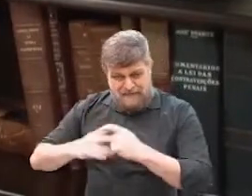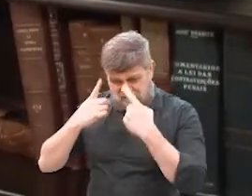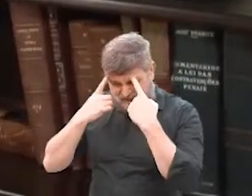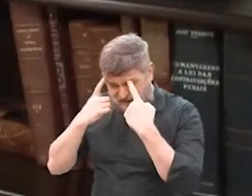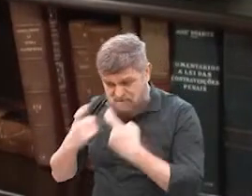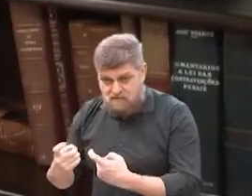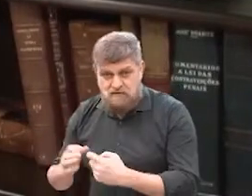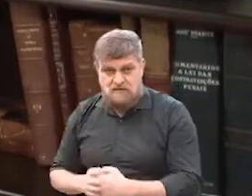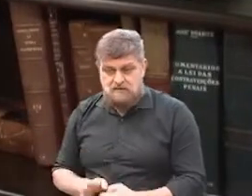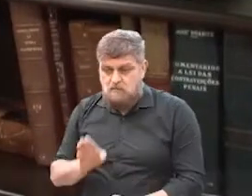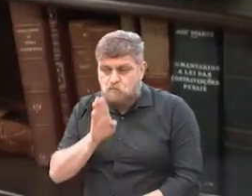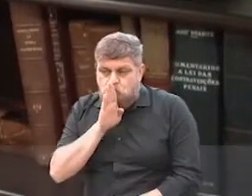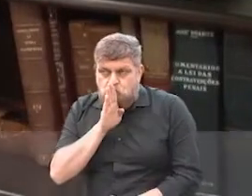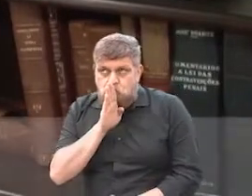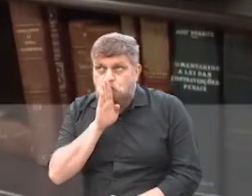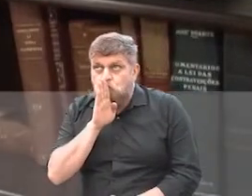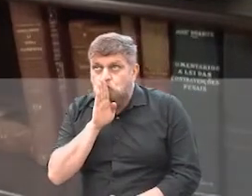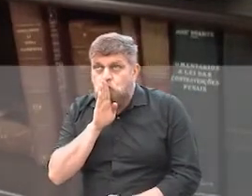casa não vão contar.